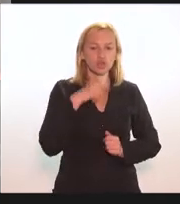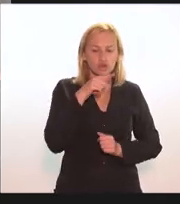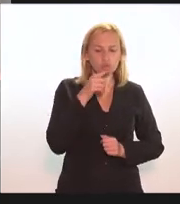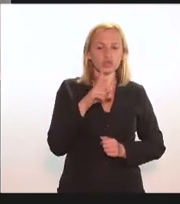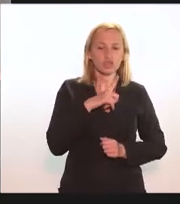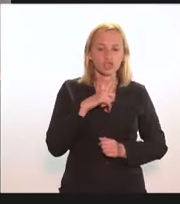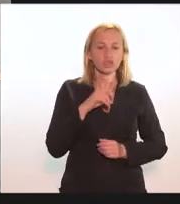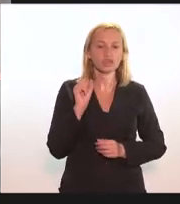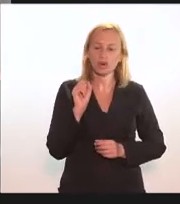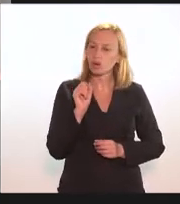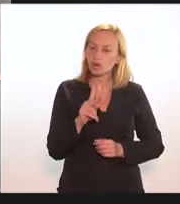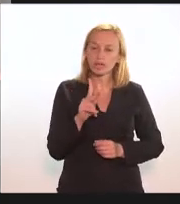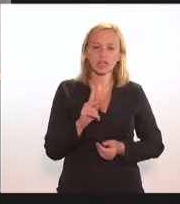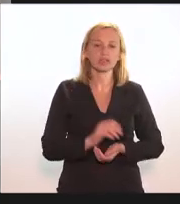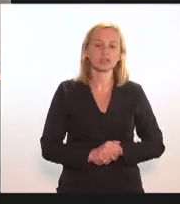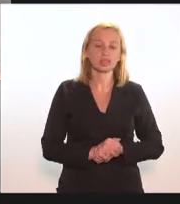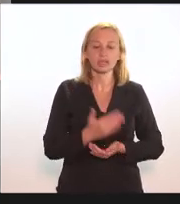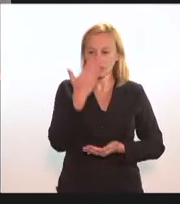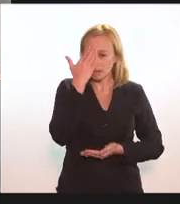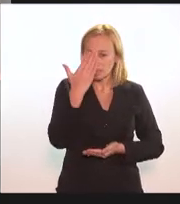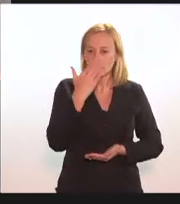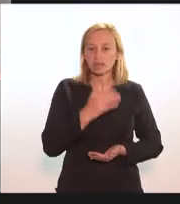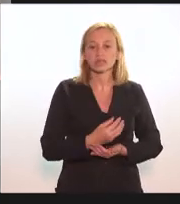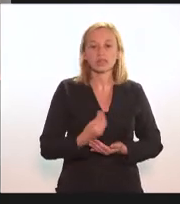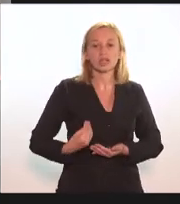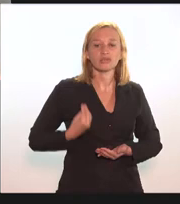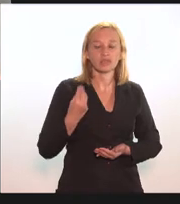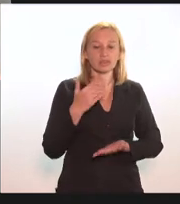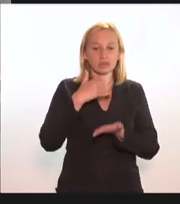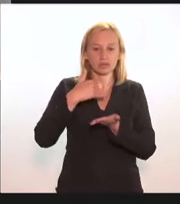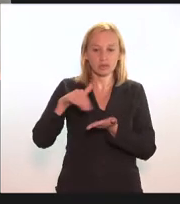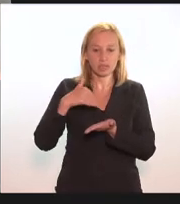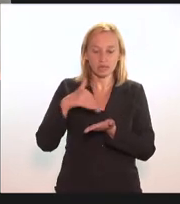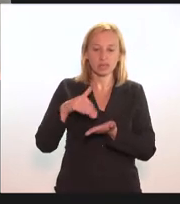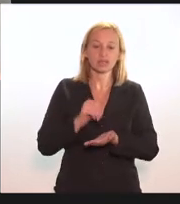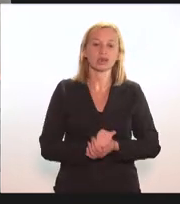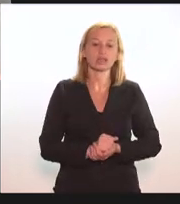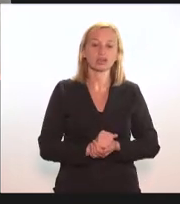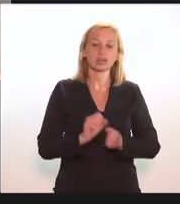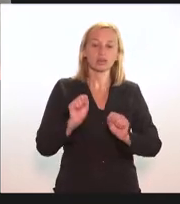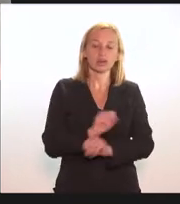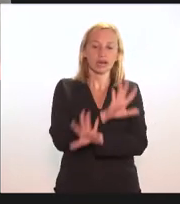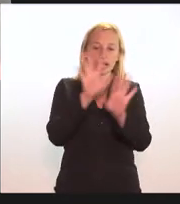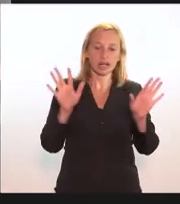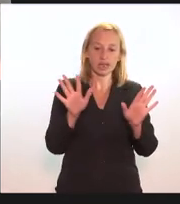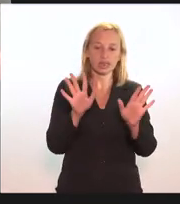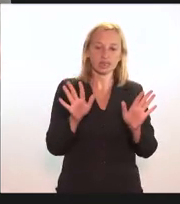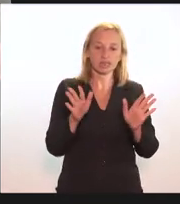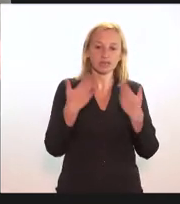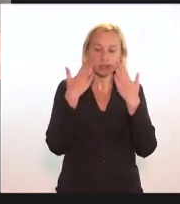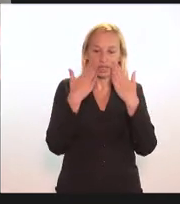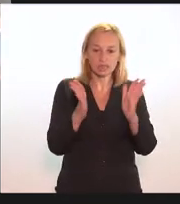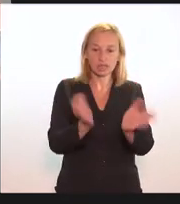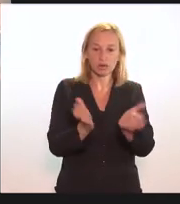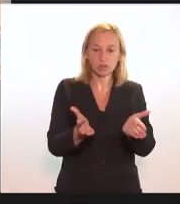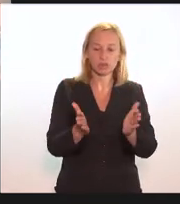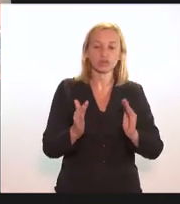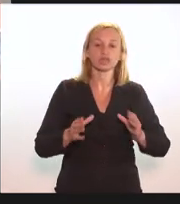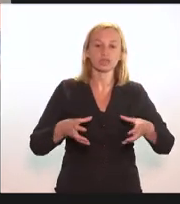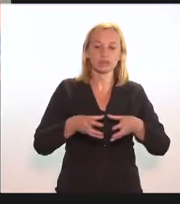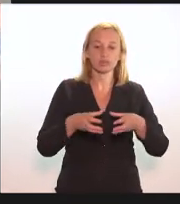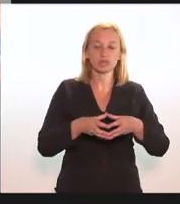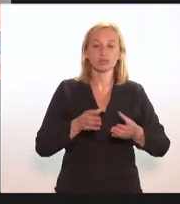tinha. Então, eu me sinto contemplada e quero agradecer a presença do secretário pela explanação que foi realizada hoje aqui nessa